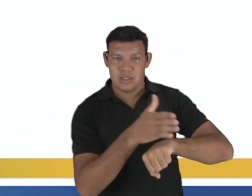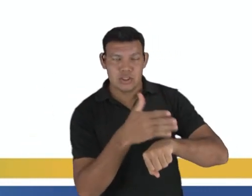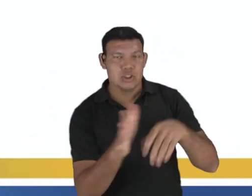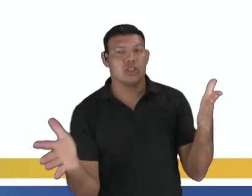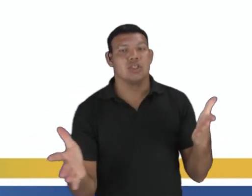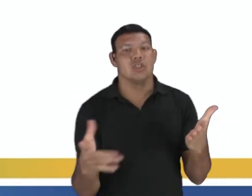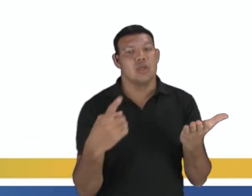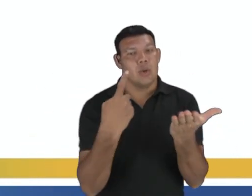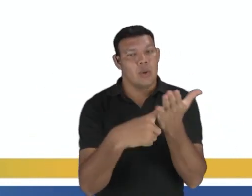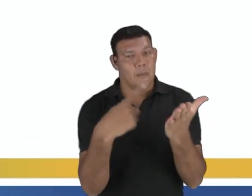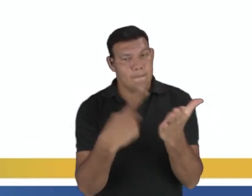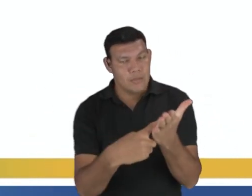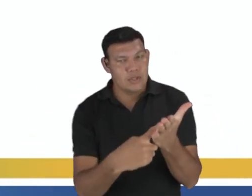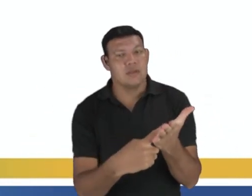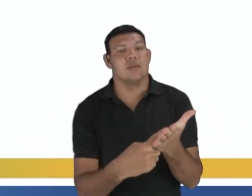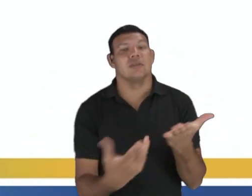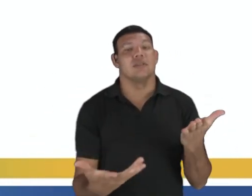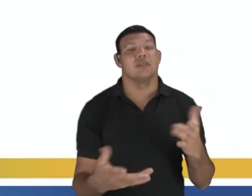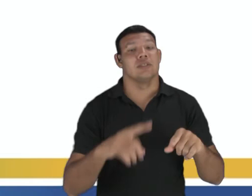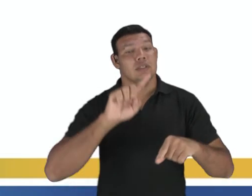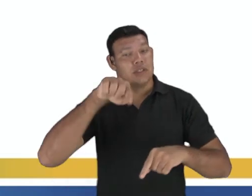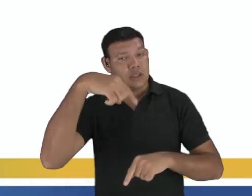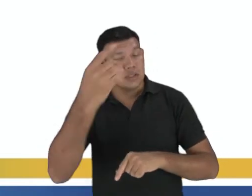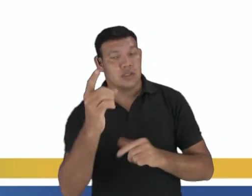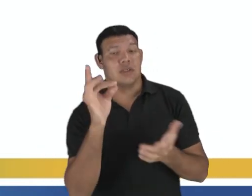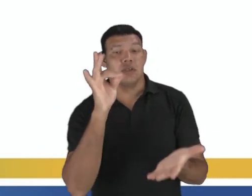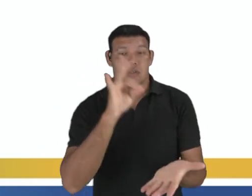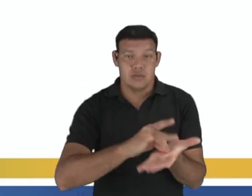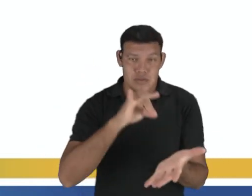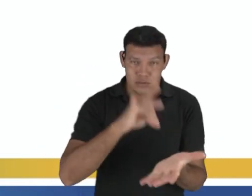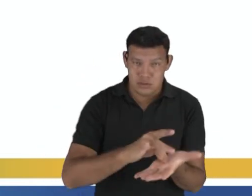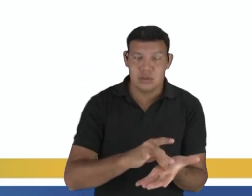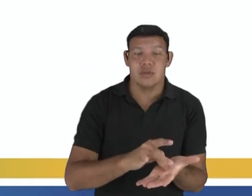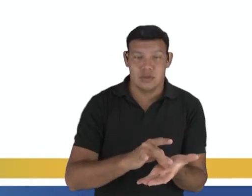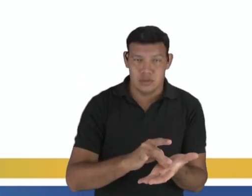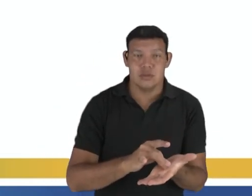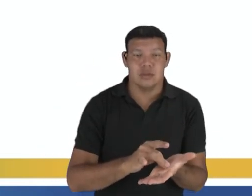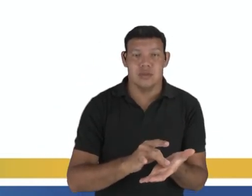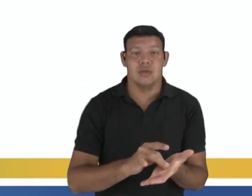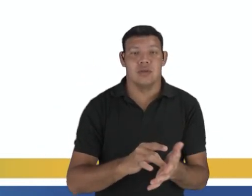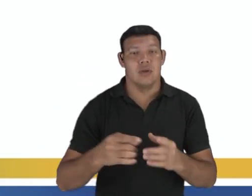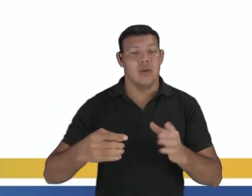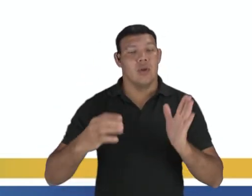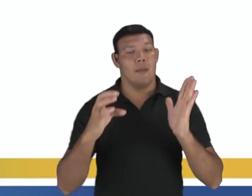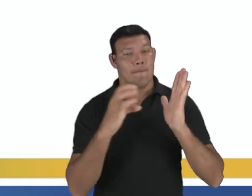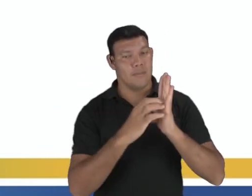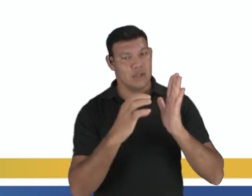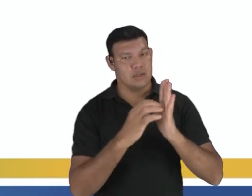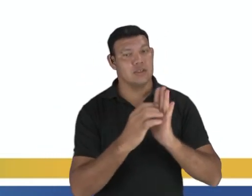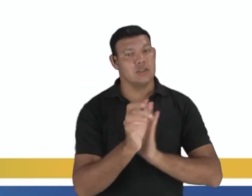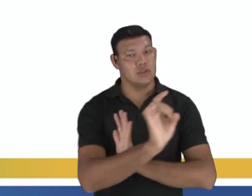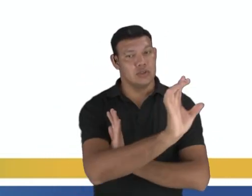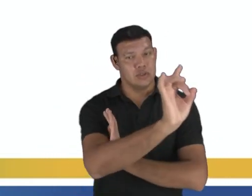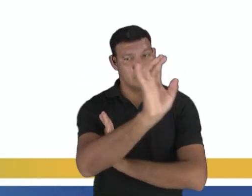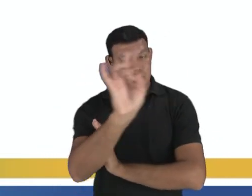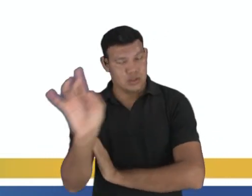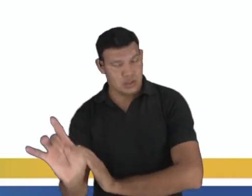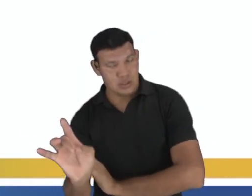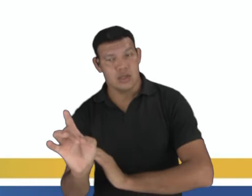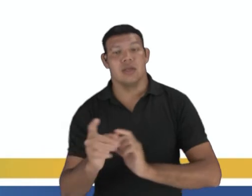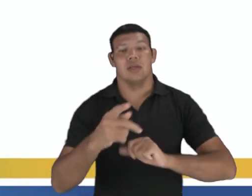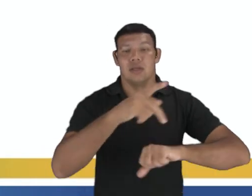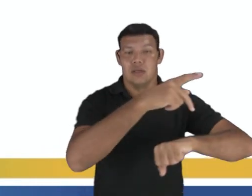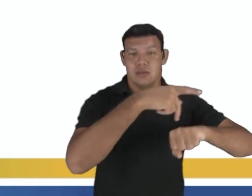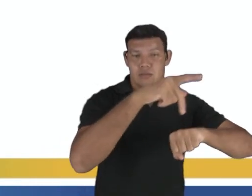e formulam acordos que depois são ratificados pelos parlamentos de cada um dos